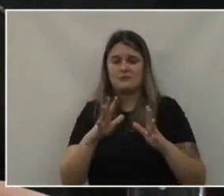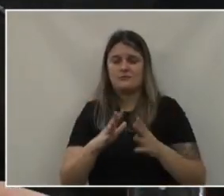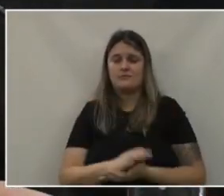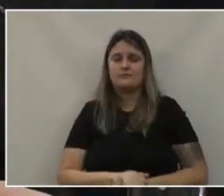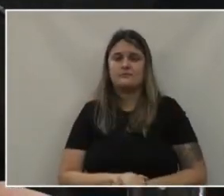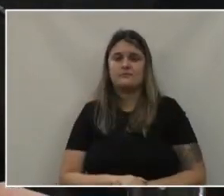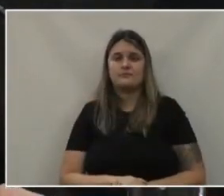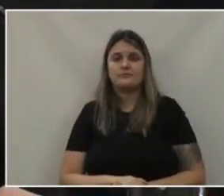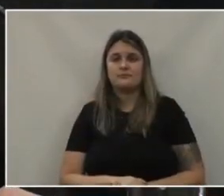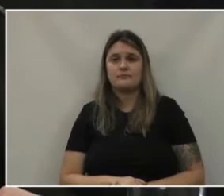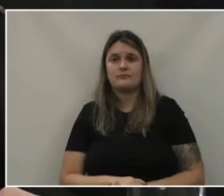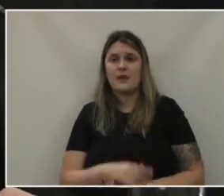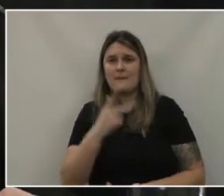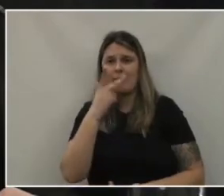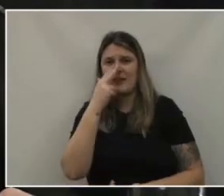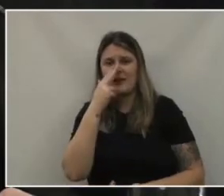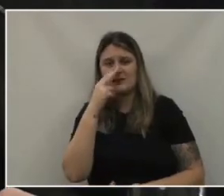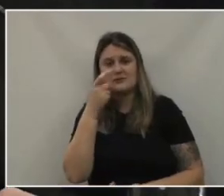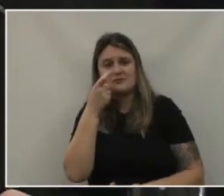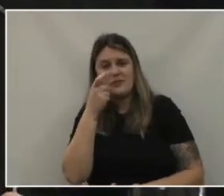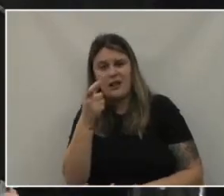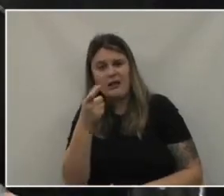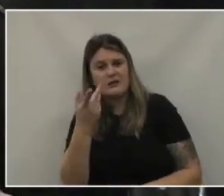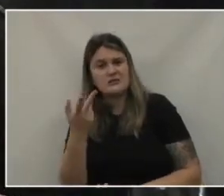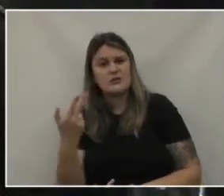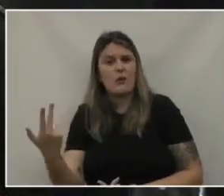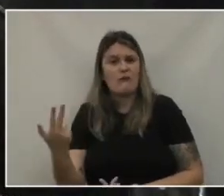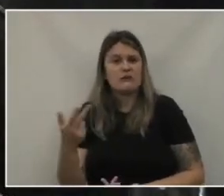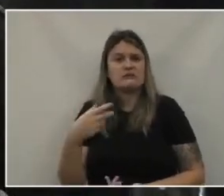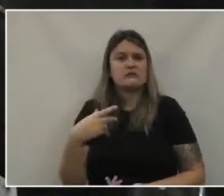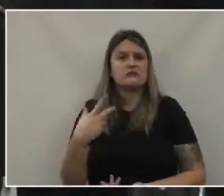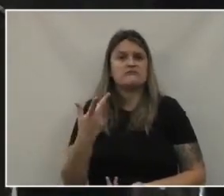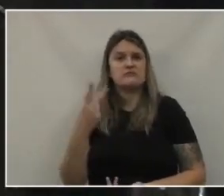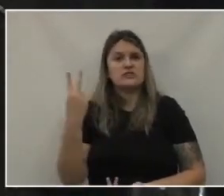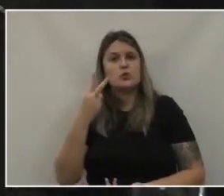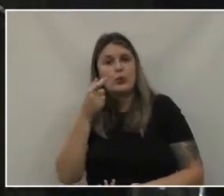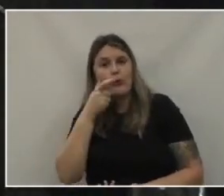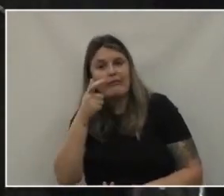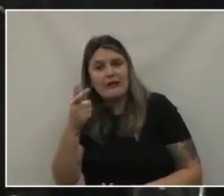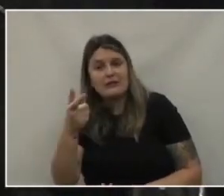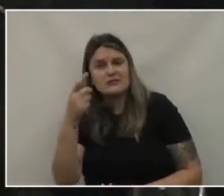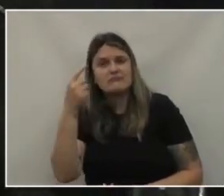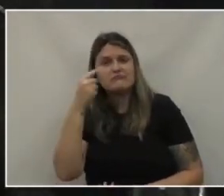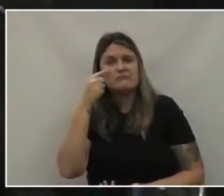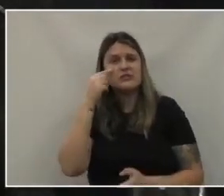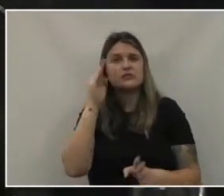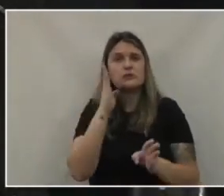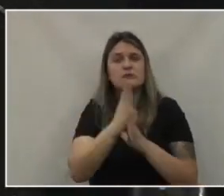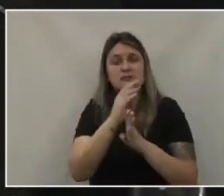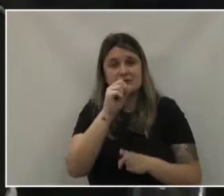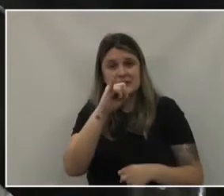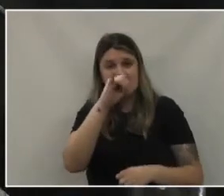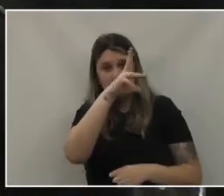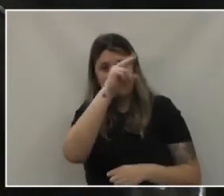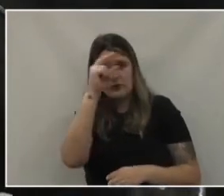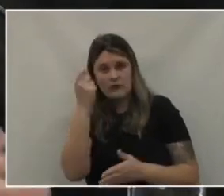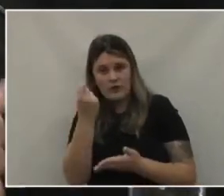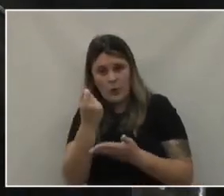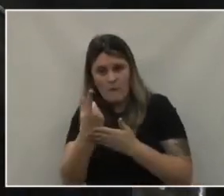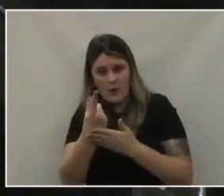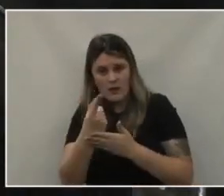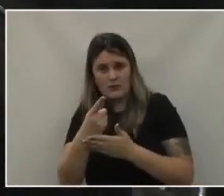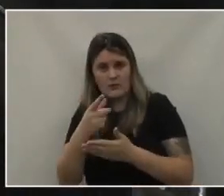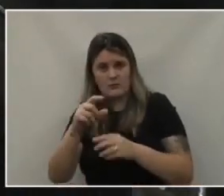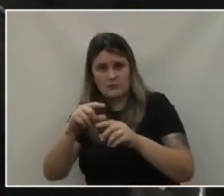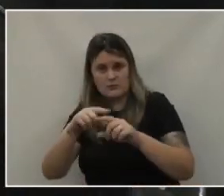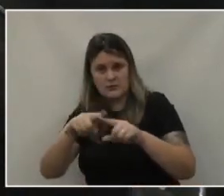com segundas intenções aí. Então, a gente vai tentar descobrir aí se a prefeitura vai fazer essa compra de 700 mil.